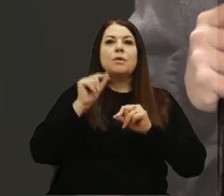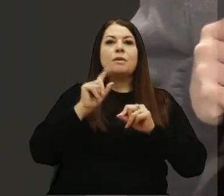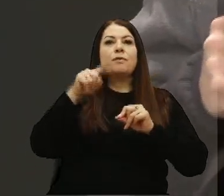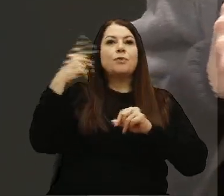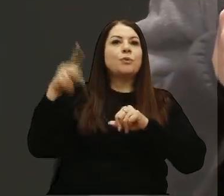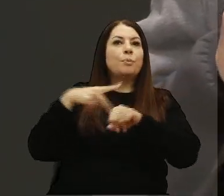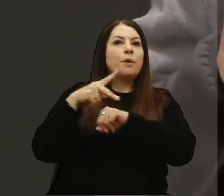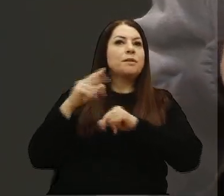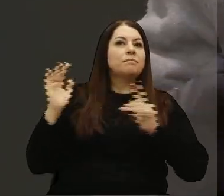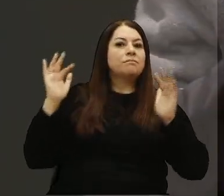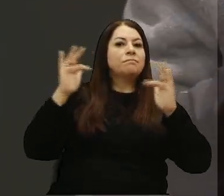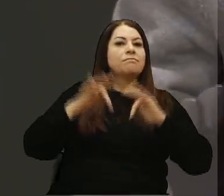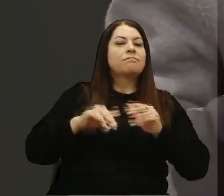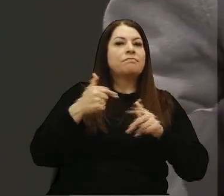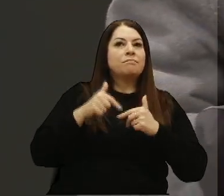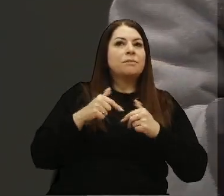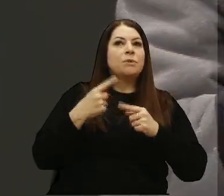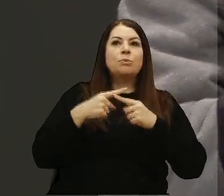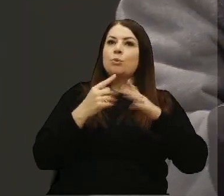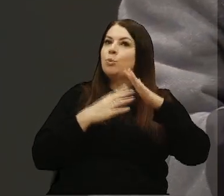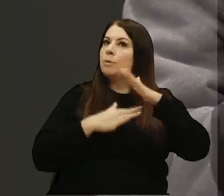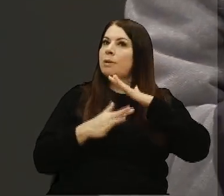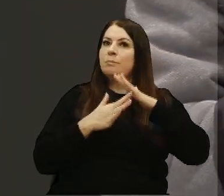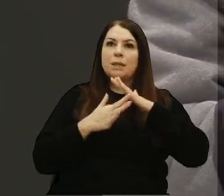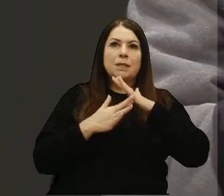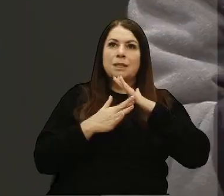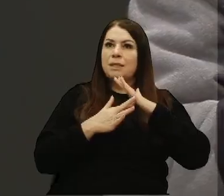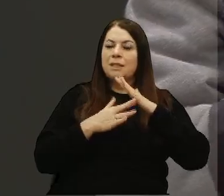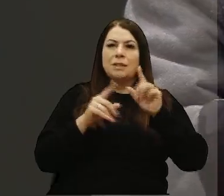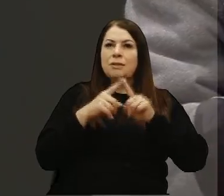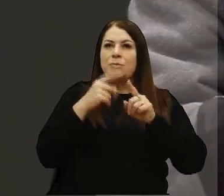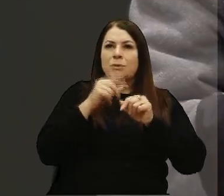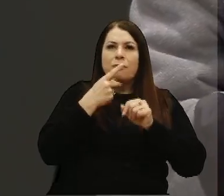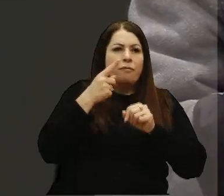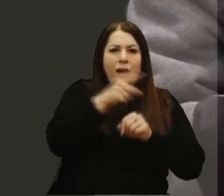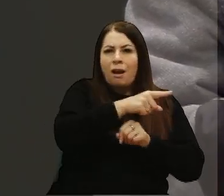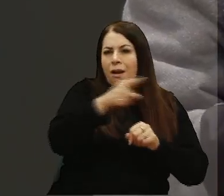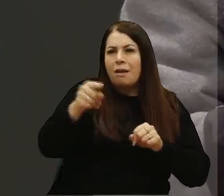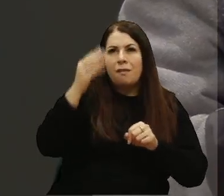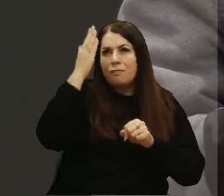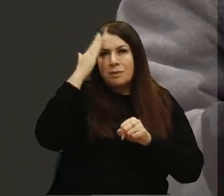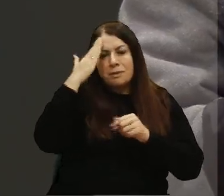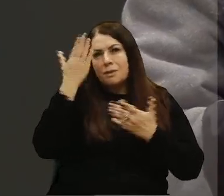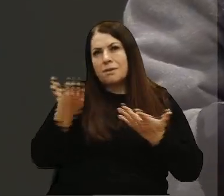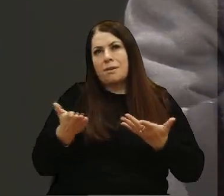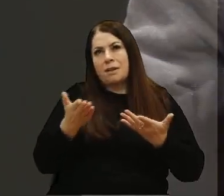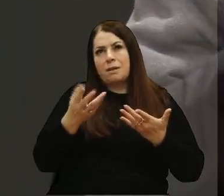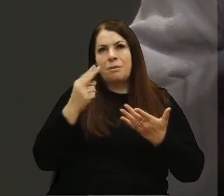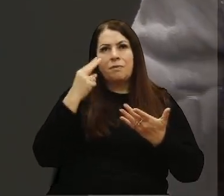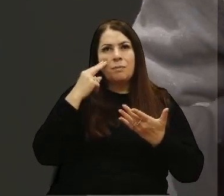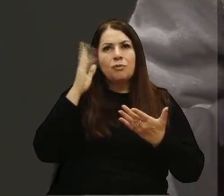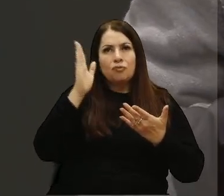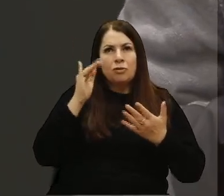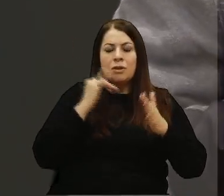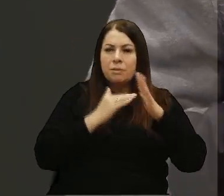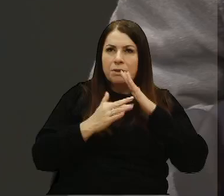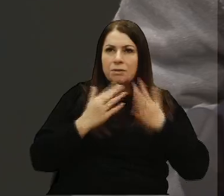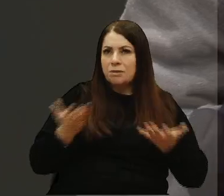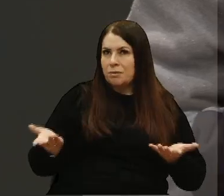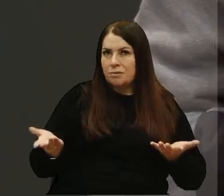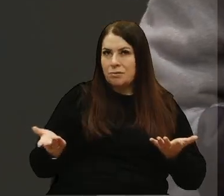outro país. Porque o imigrante é estigmatizado, não preciso falar para todos aqui, Vossa Excelência, vereador Santo Fandiel, foi imigrante.